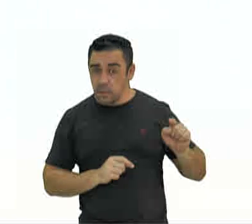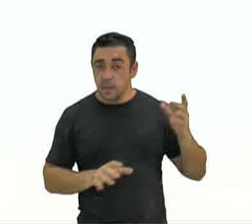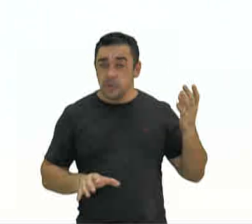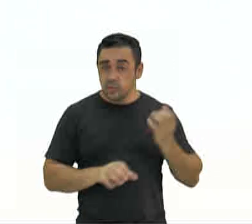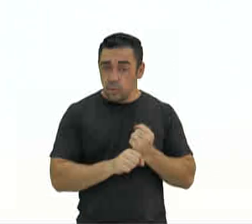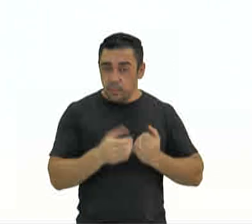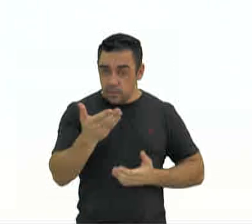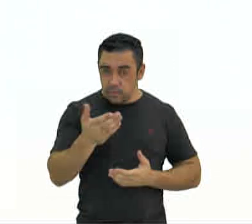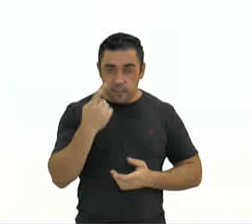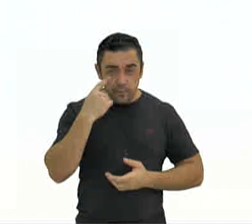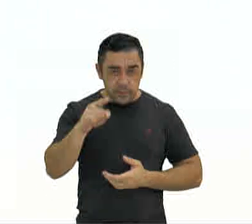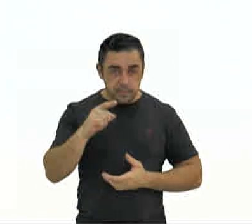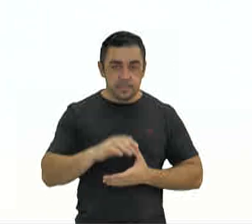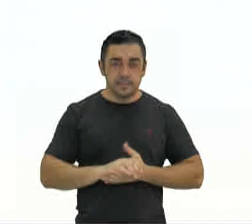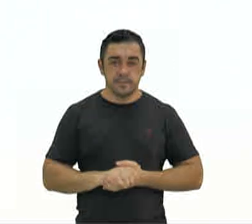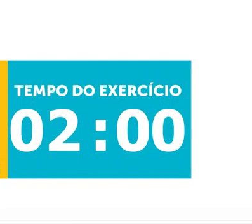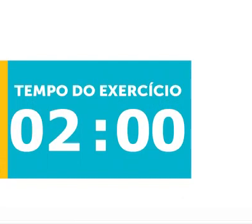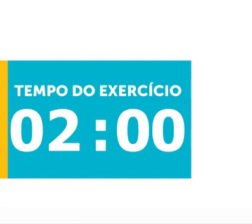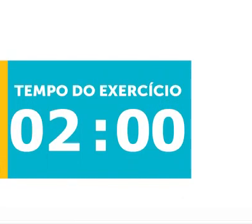e voltamos já já.